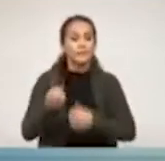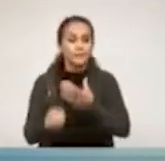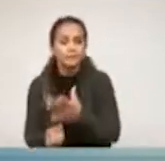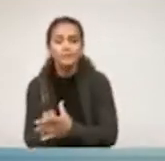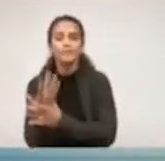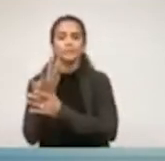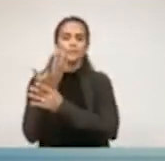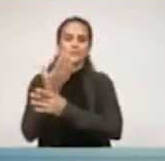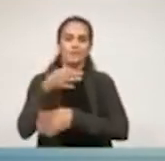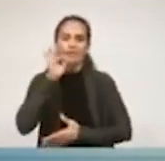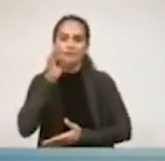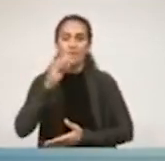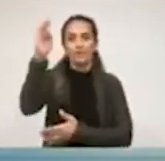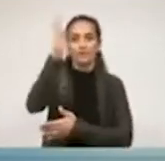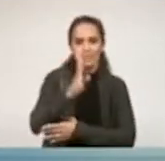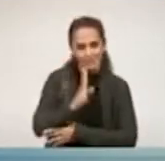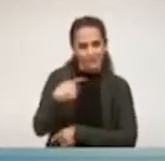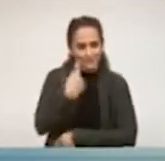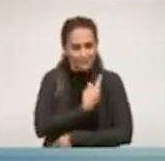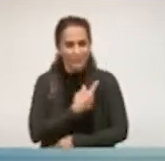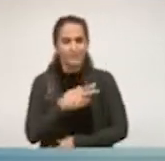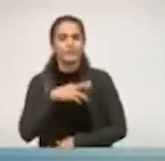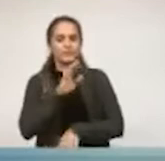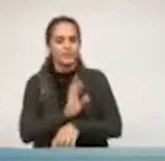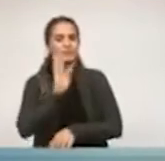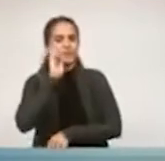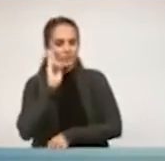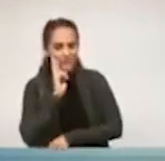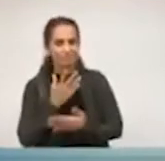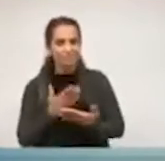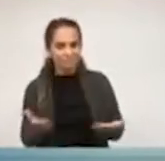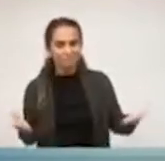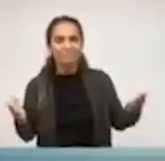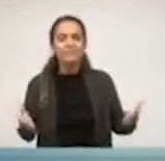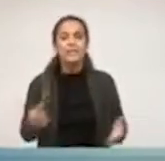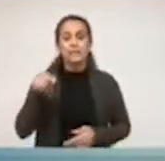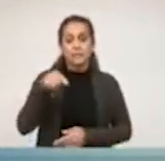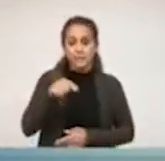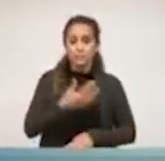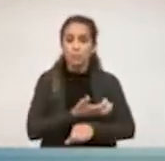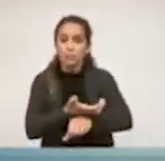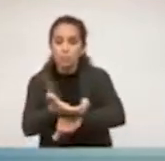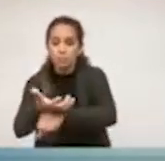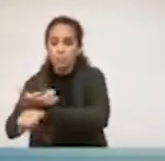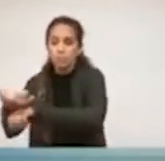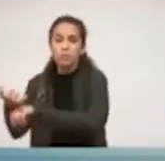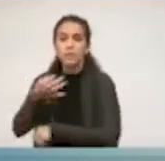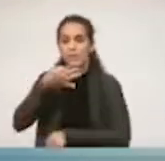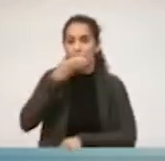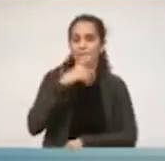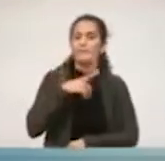de café do Brasil Olá Oi e essa produção de café ela tem uma